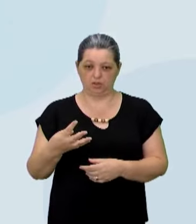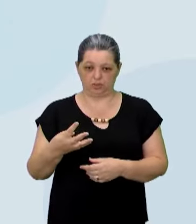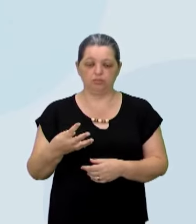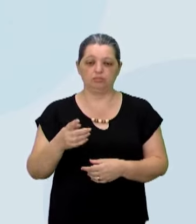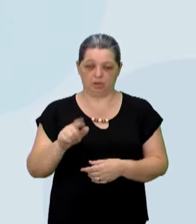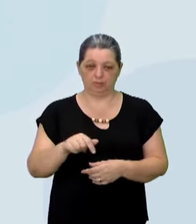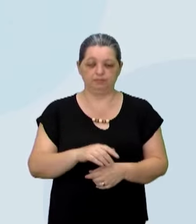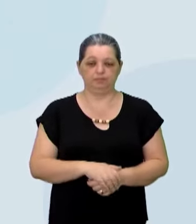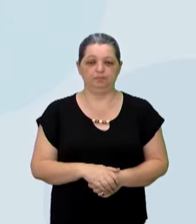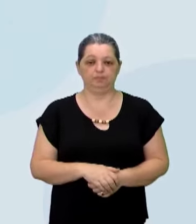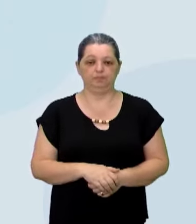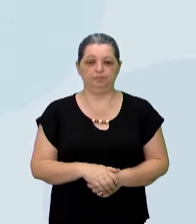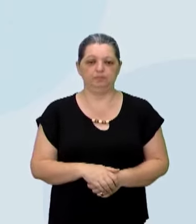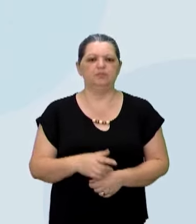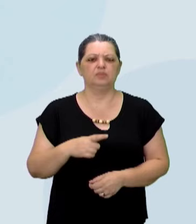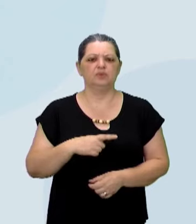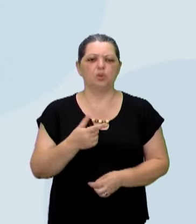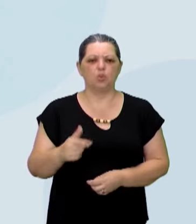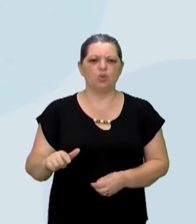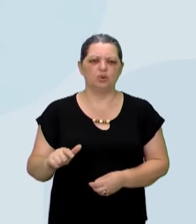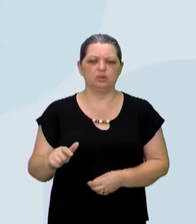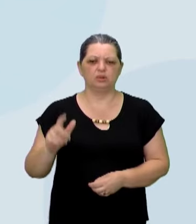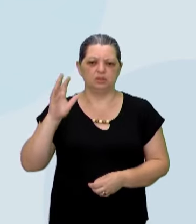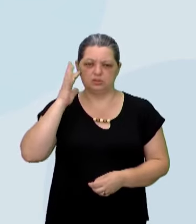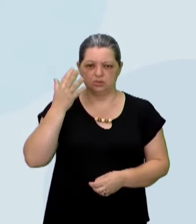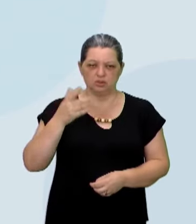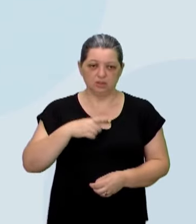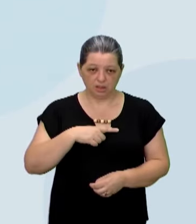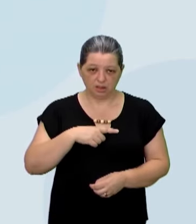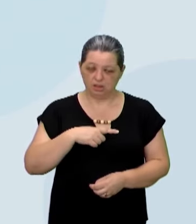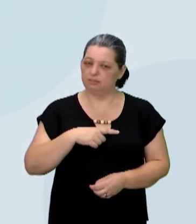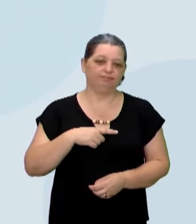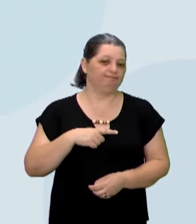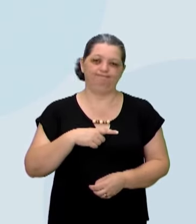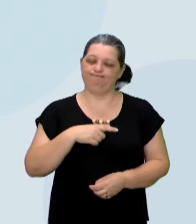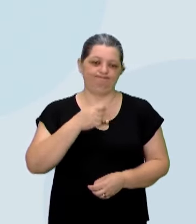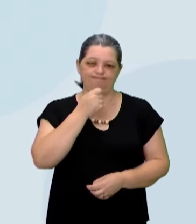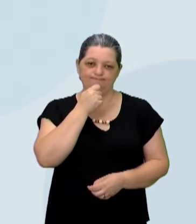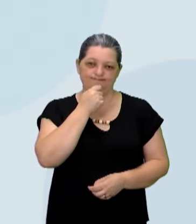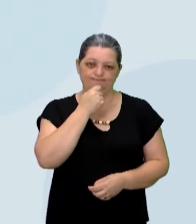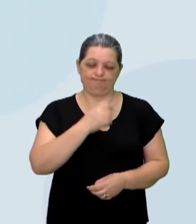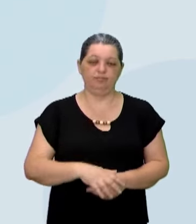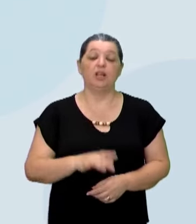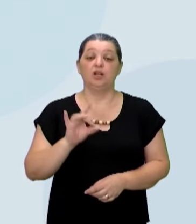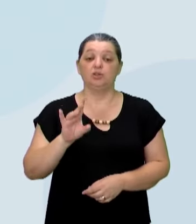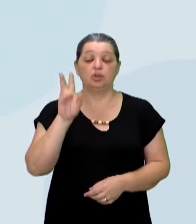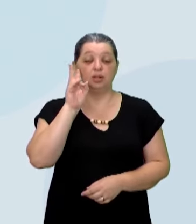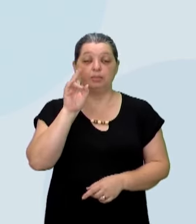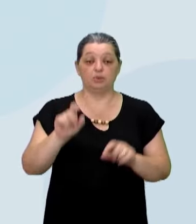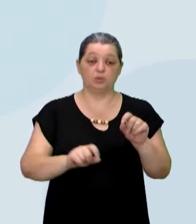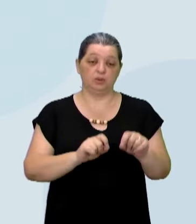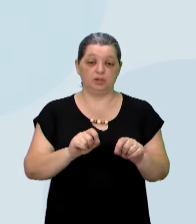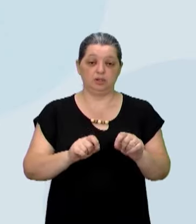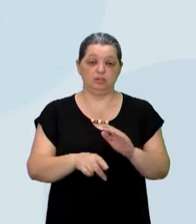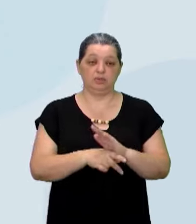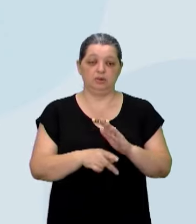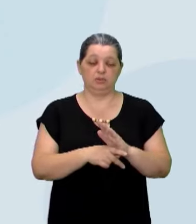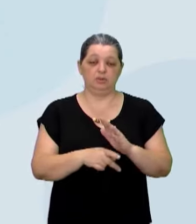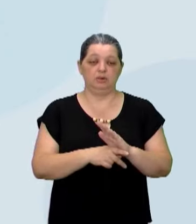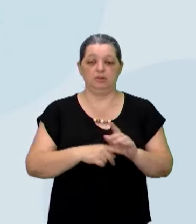3,54, né? Tá? Tem outra aí? Outra resolução? Deixa eu ver se tem outra. Não tem outra resolução. Só lembrando, né, pessoal, que esse material